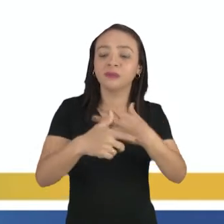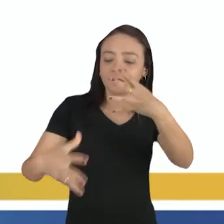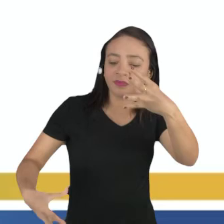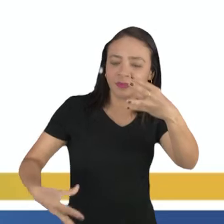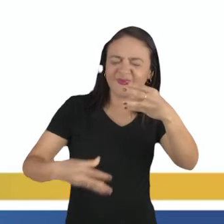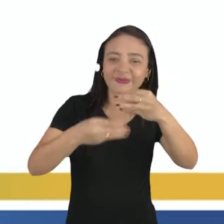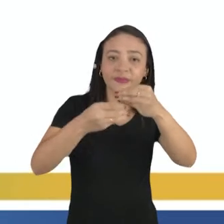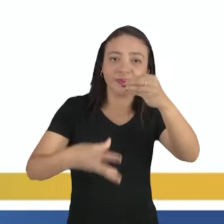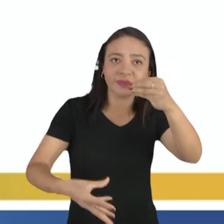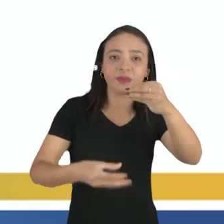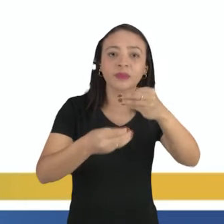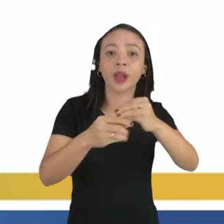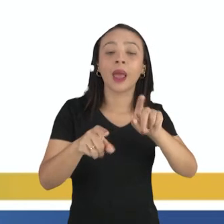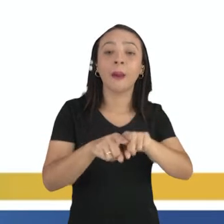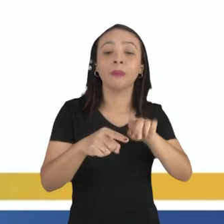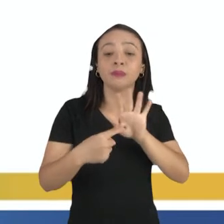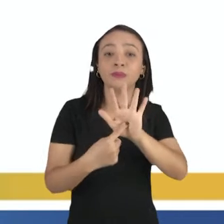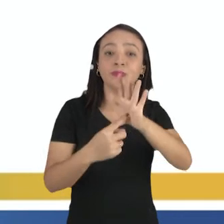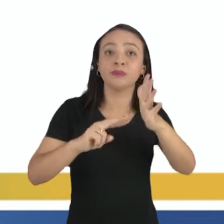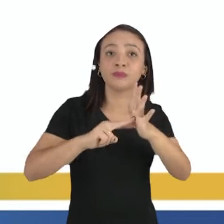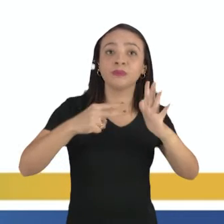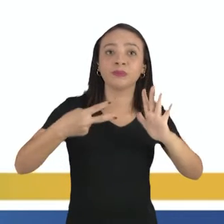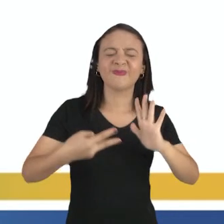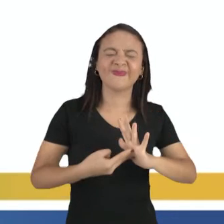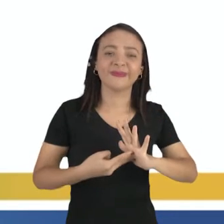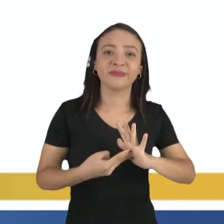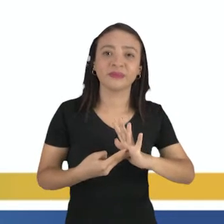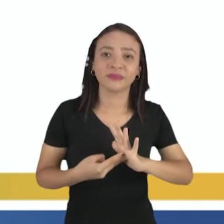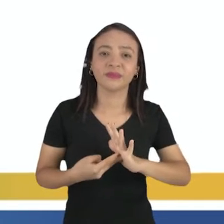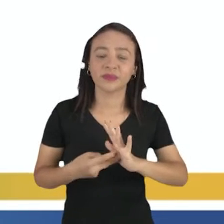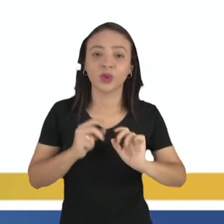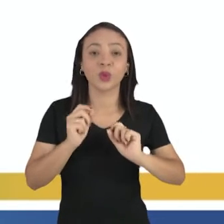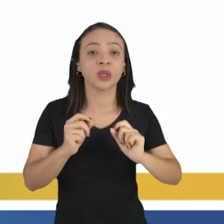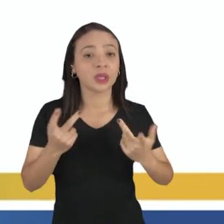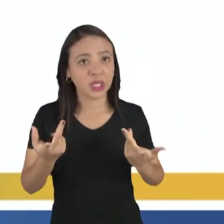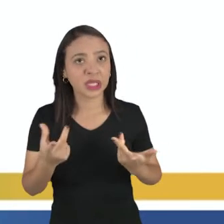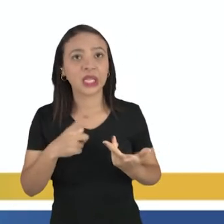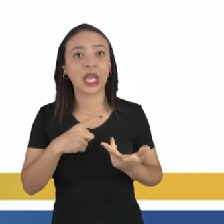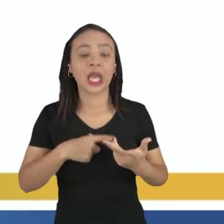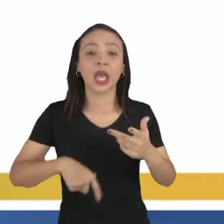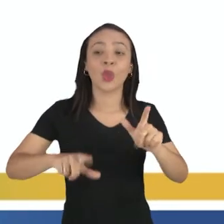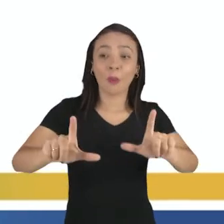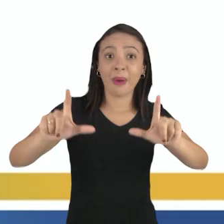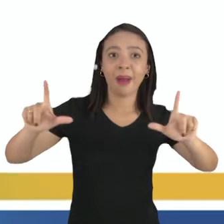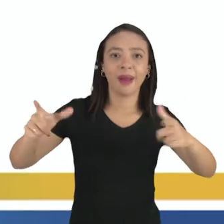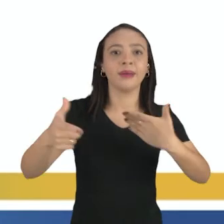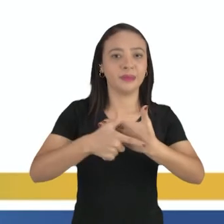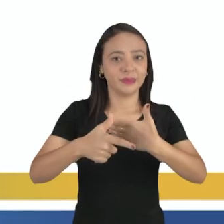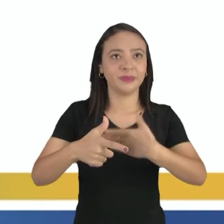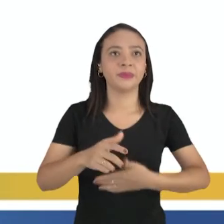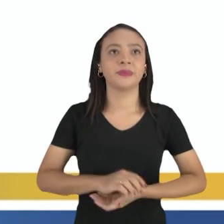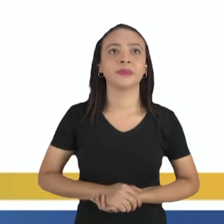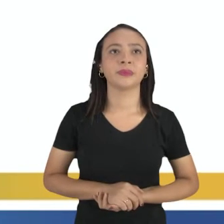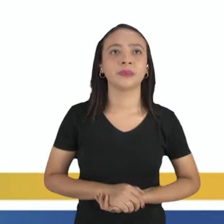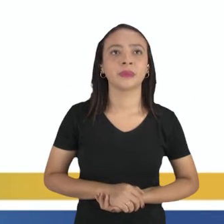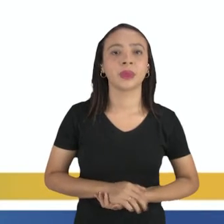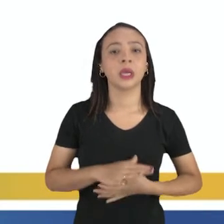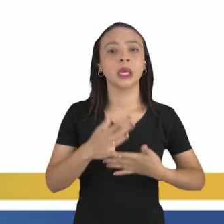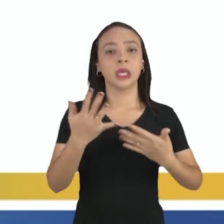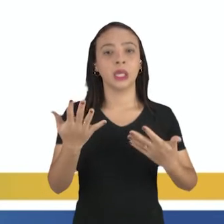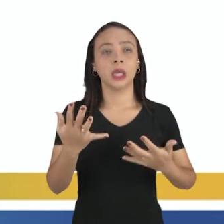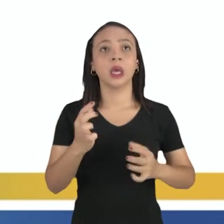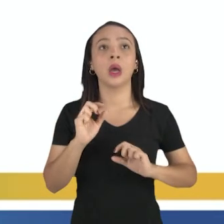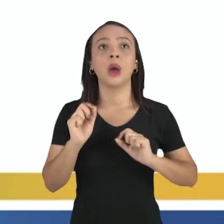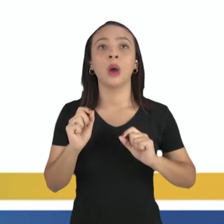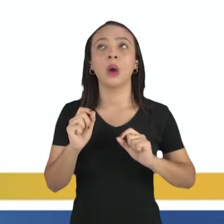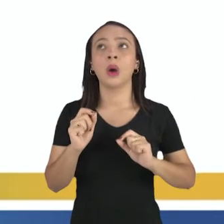complementar e significar o que se quer dizer dentro desse cartaz, ok? E aí nós vamos lá para